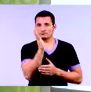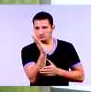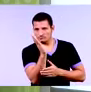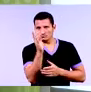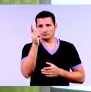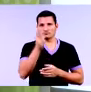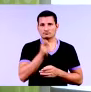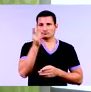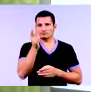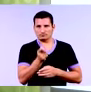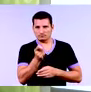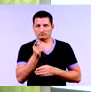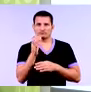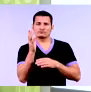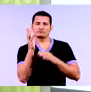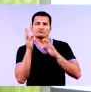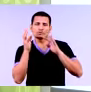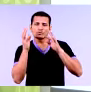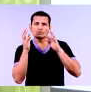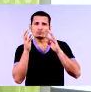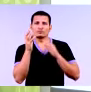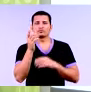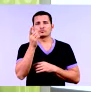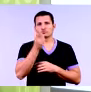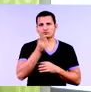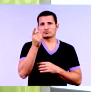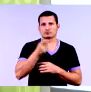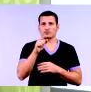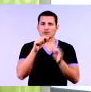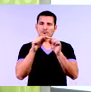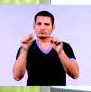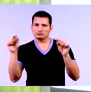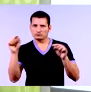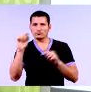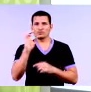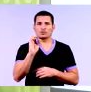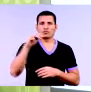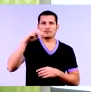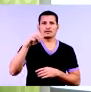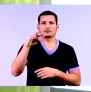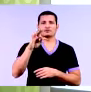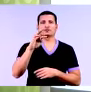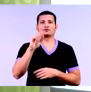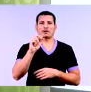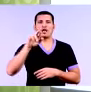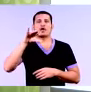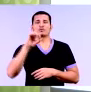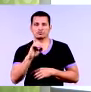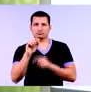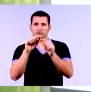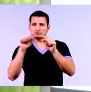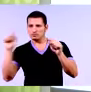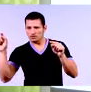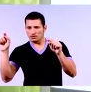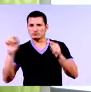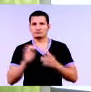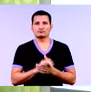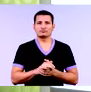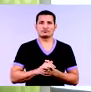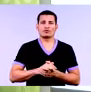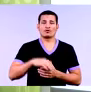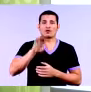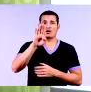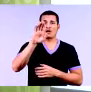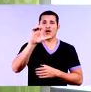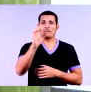barra, barra, tudo que estiver após as 2 barras é um comentário de linha, não importa a extensão. O comentário de